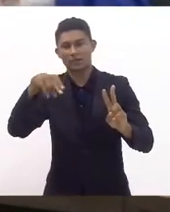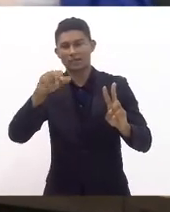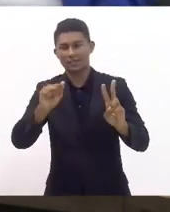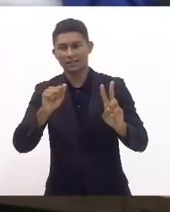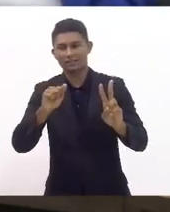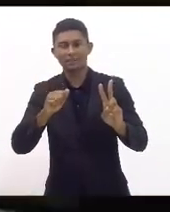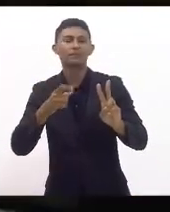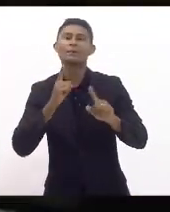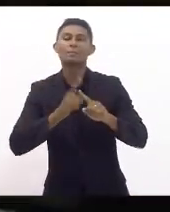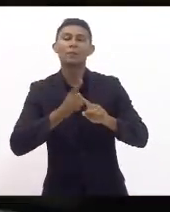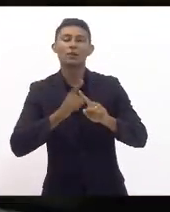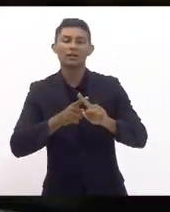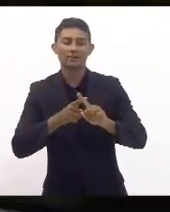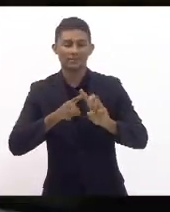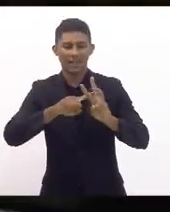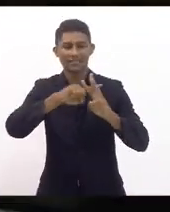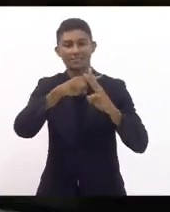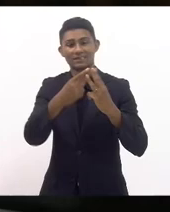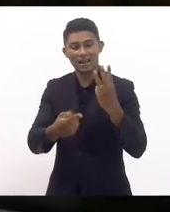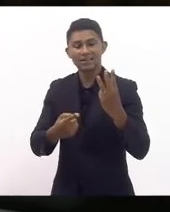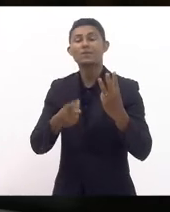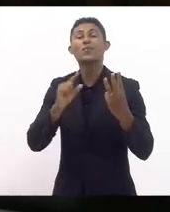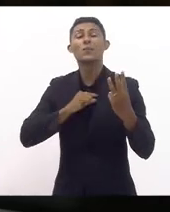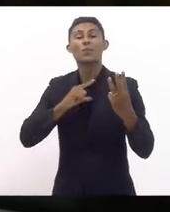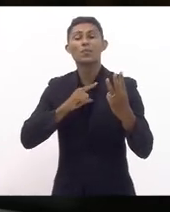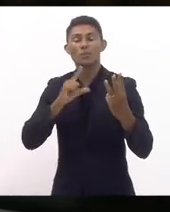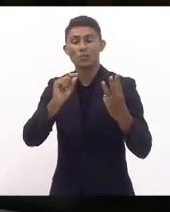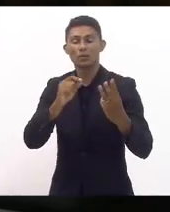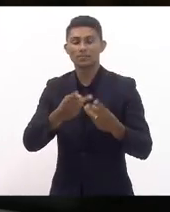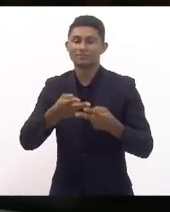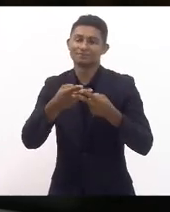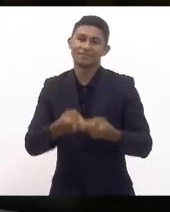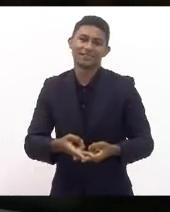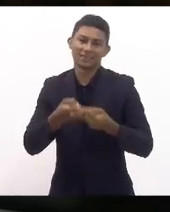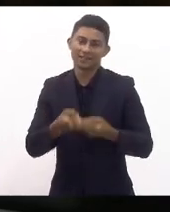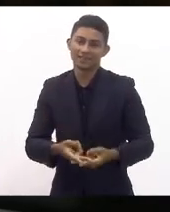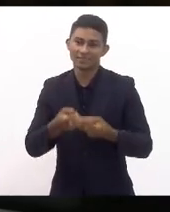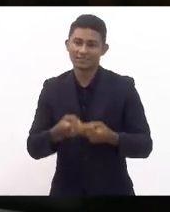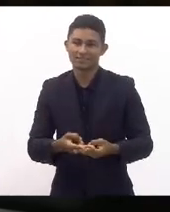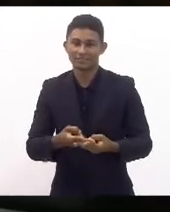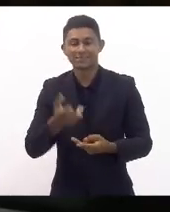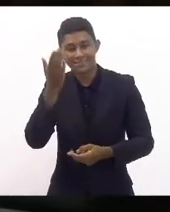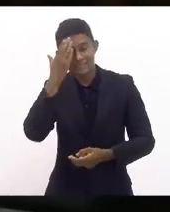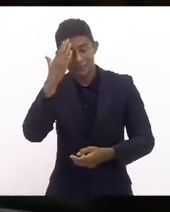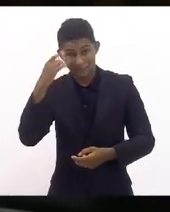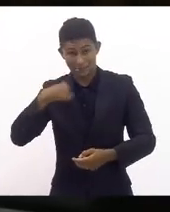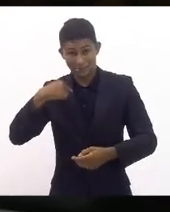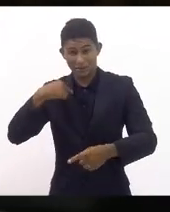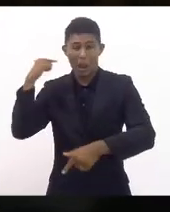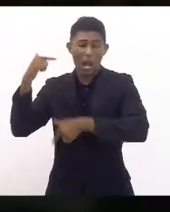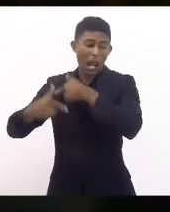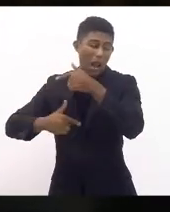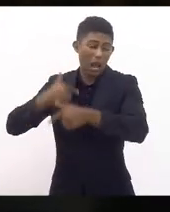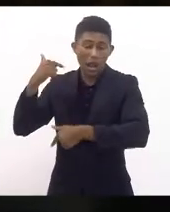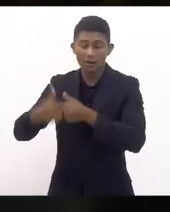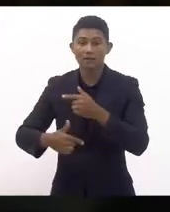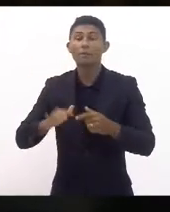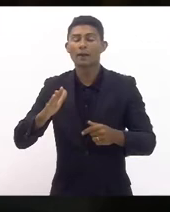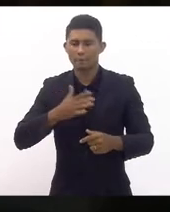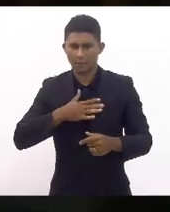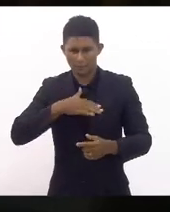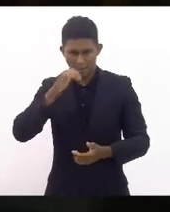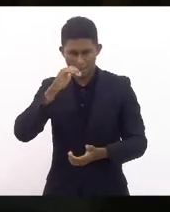Primeiro, pela paciência, né? Eu sei que aturar esse nível de trabalho, mas a minha mulher é como eu, também